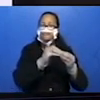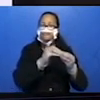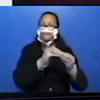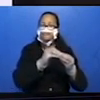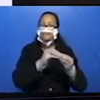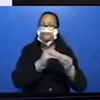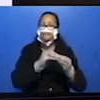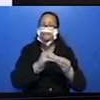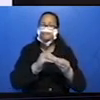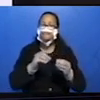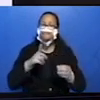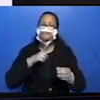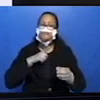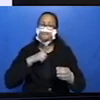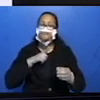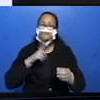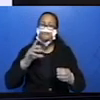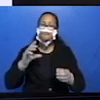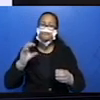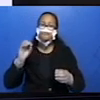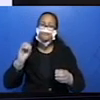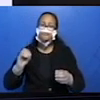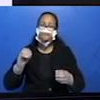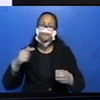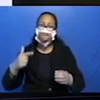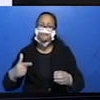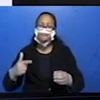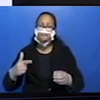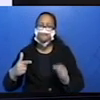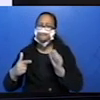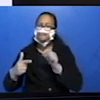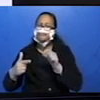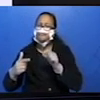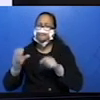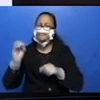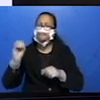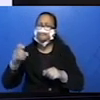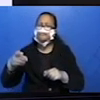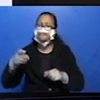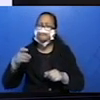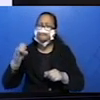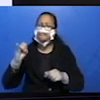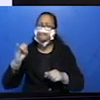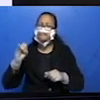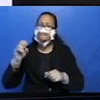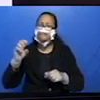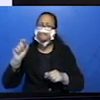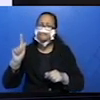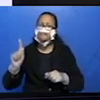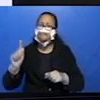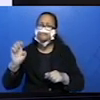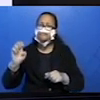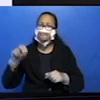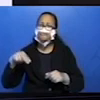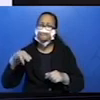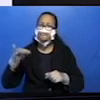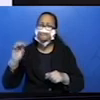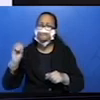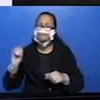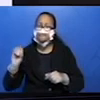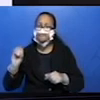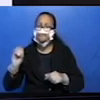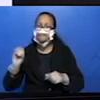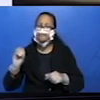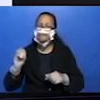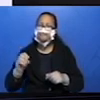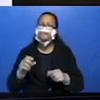oxigênio. Isso é muito importante, pois a maioria dos seres vivos utiliza o gás para respirar.